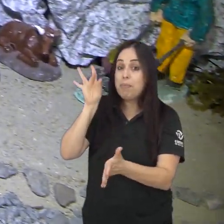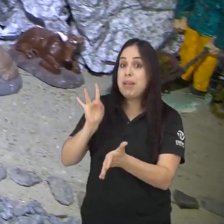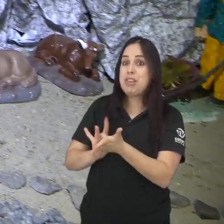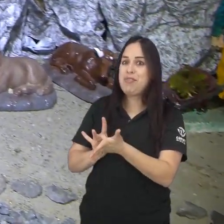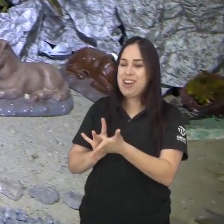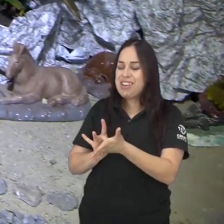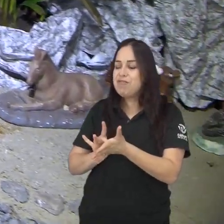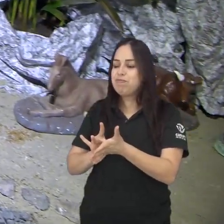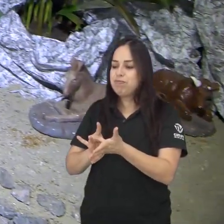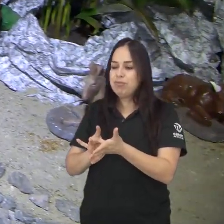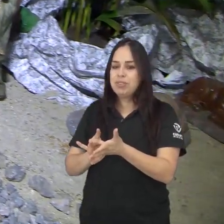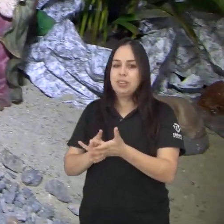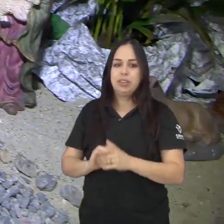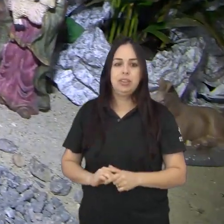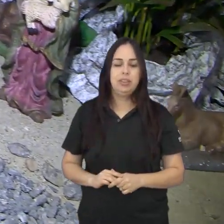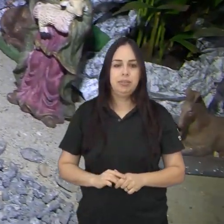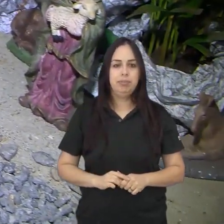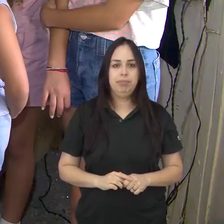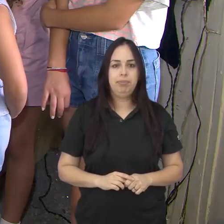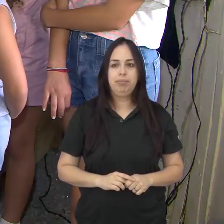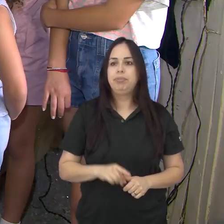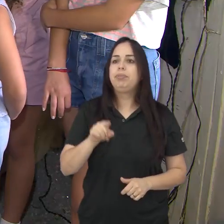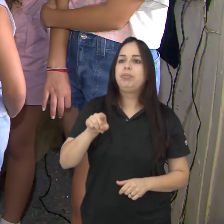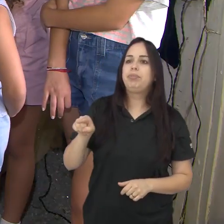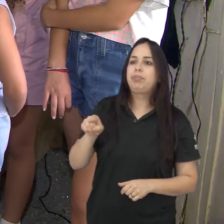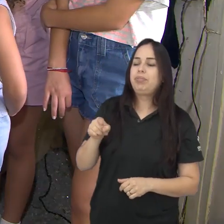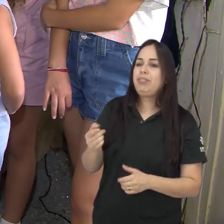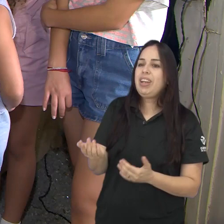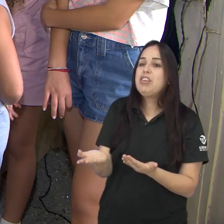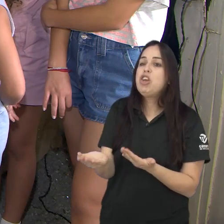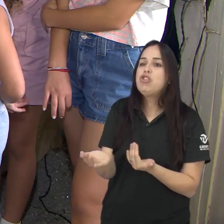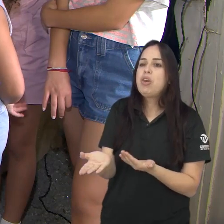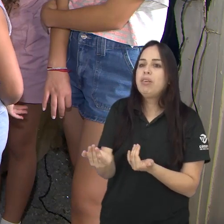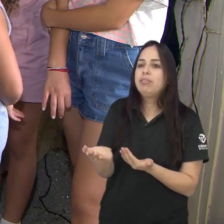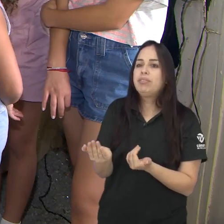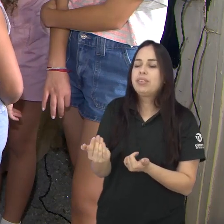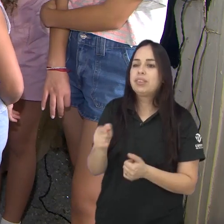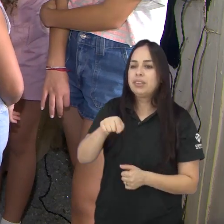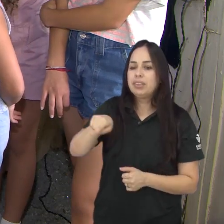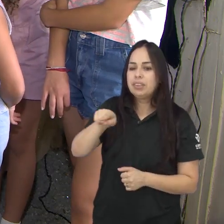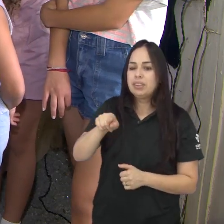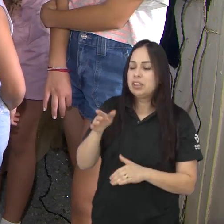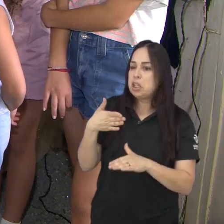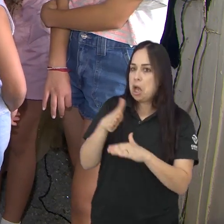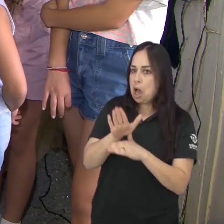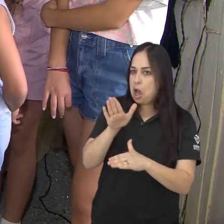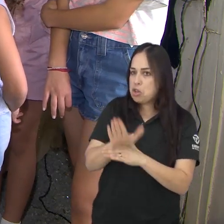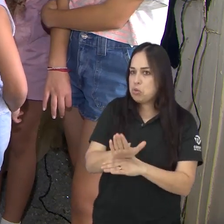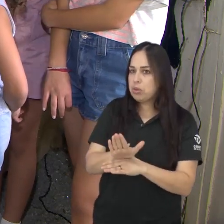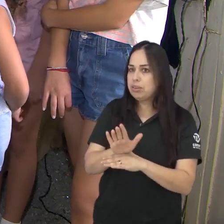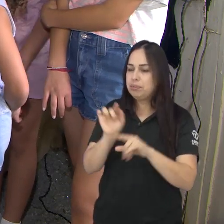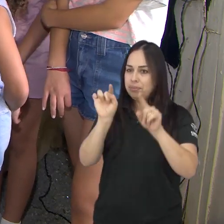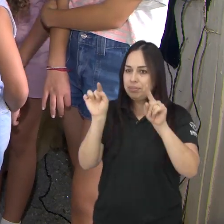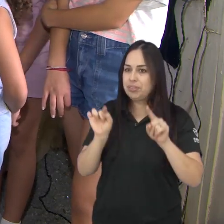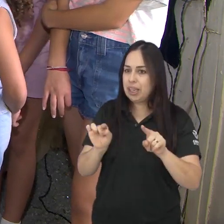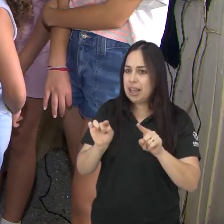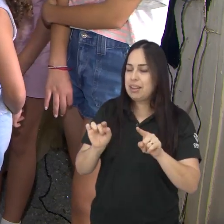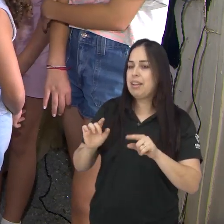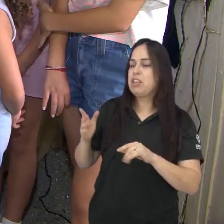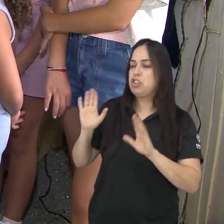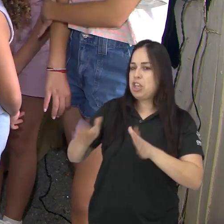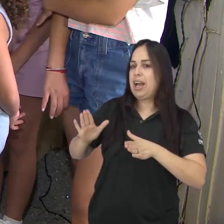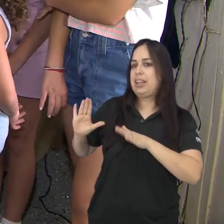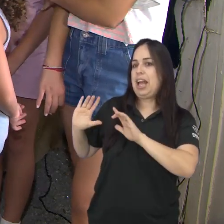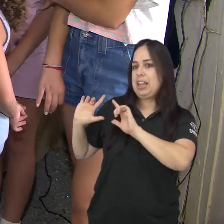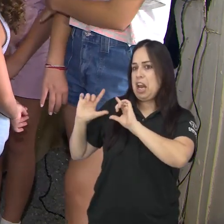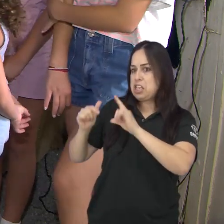coloca plantas de verdade. E eu queria saber vocês, gente, mais novinhas também. Vocês ajudam?